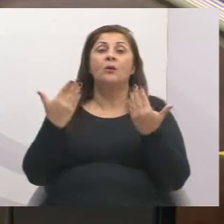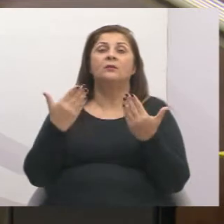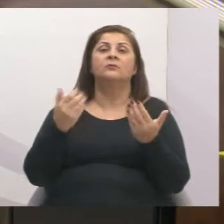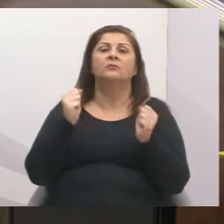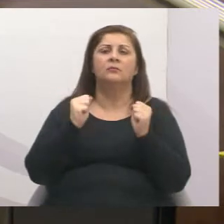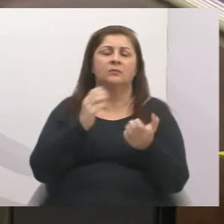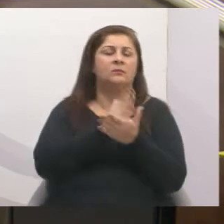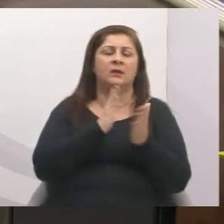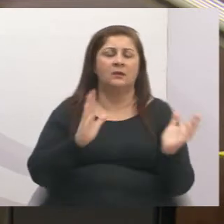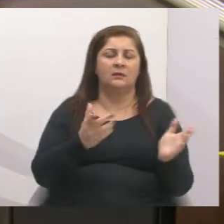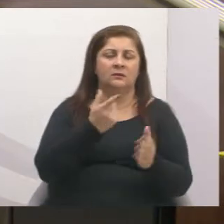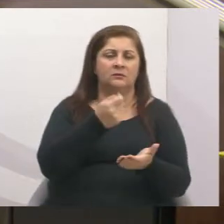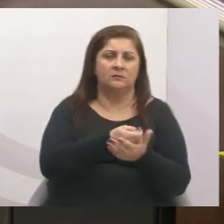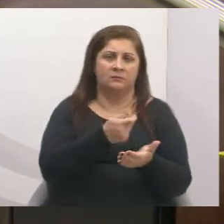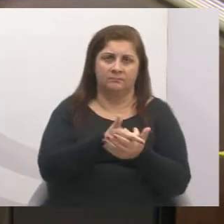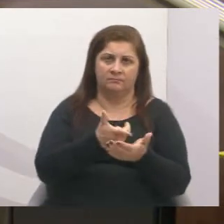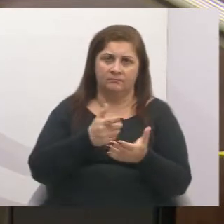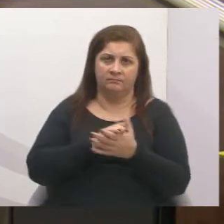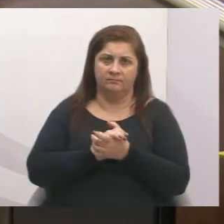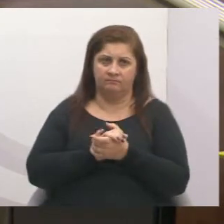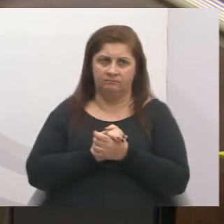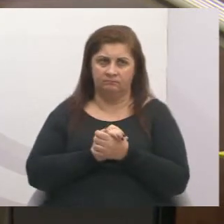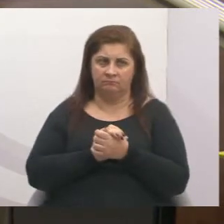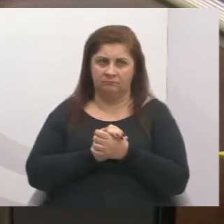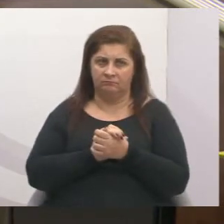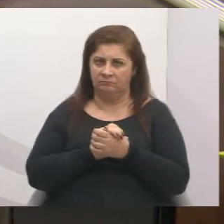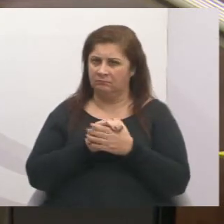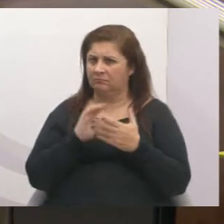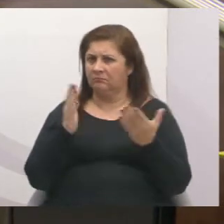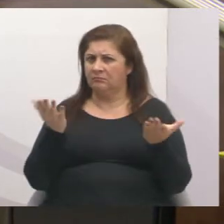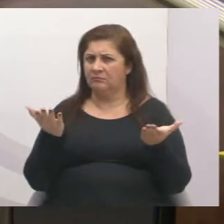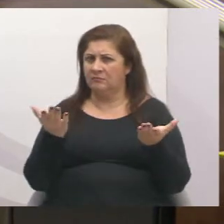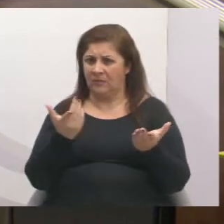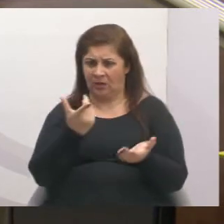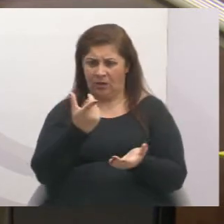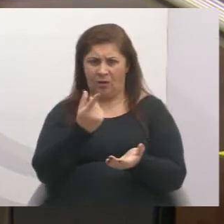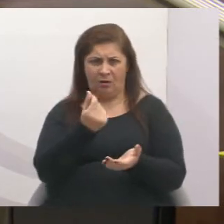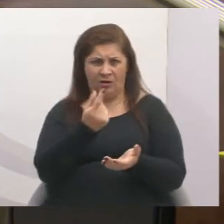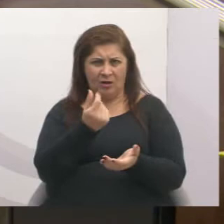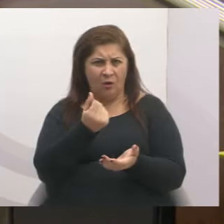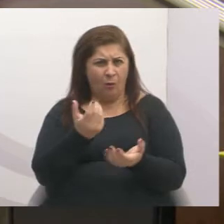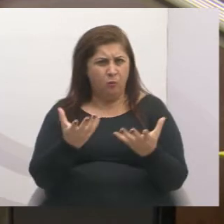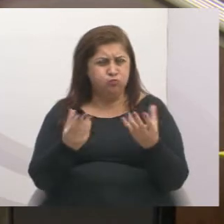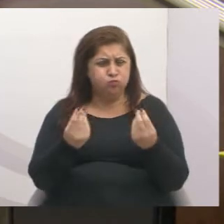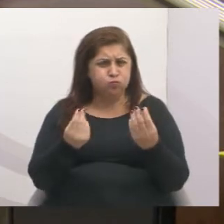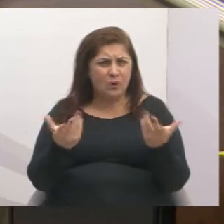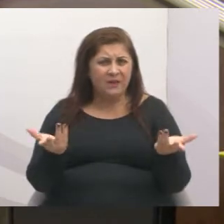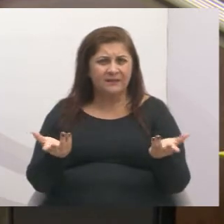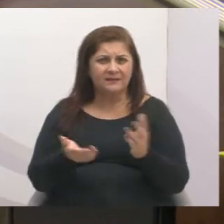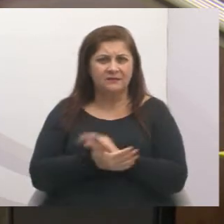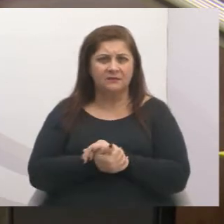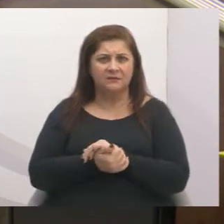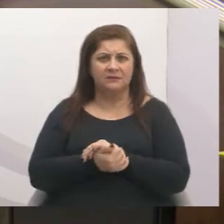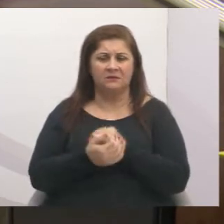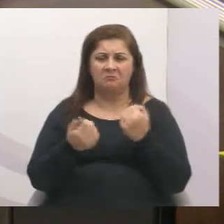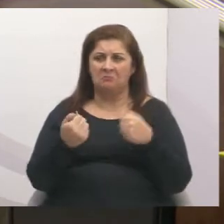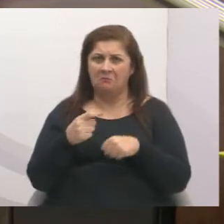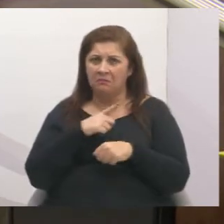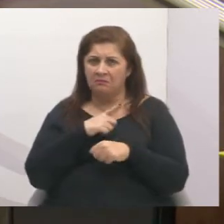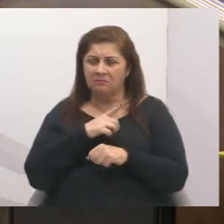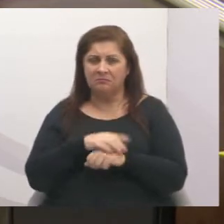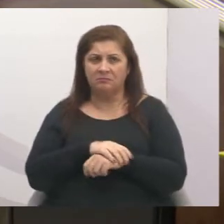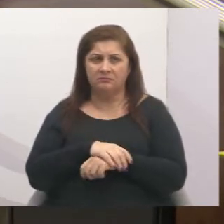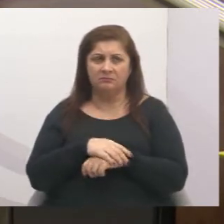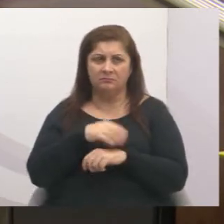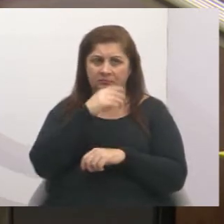o déficit atuarial? Será que esse é um valor tão grande, sabe, que tem que existir?